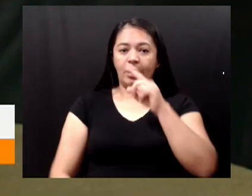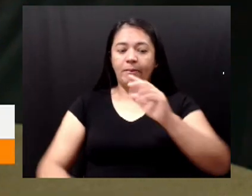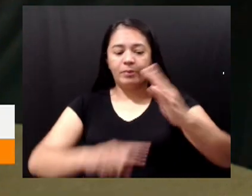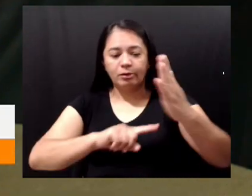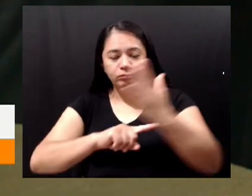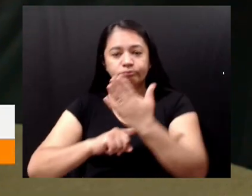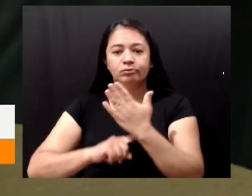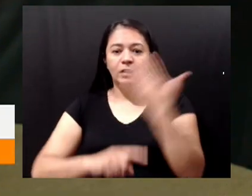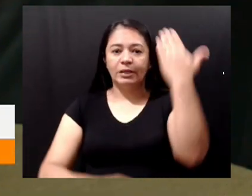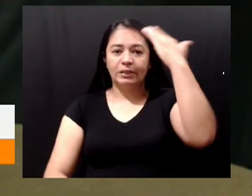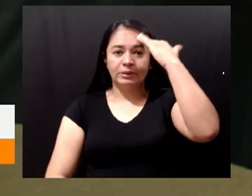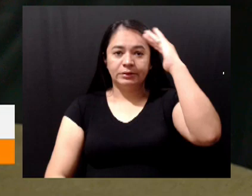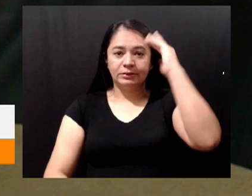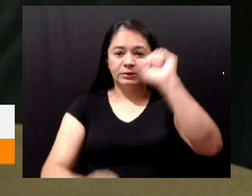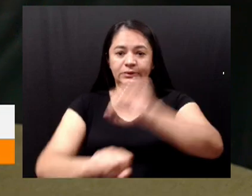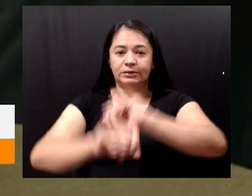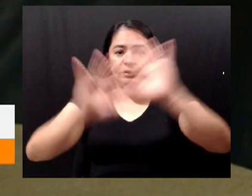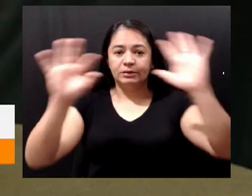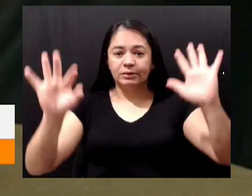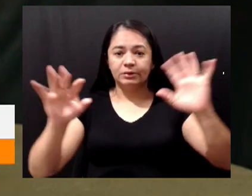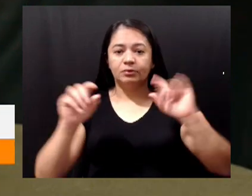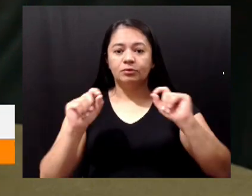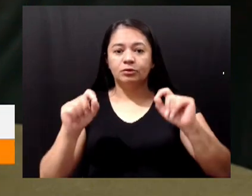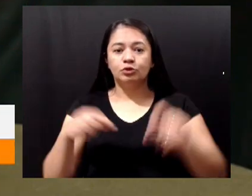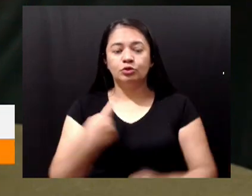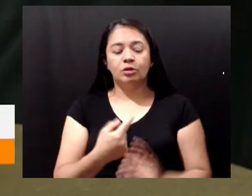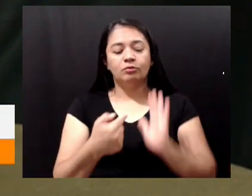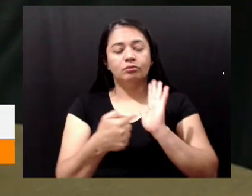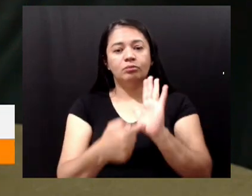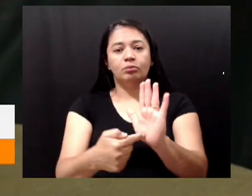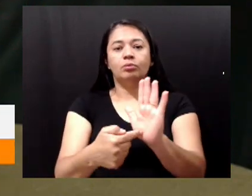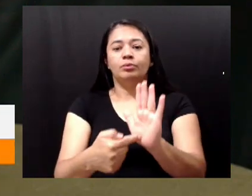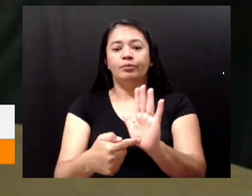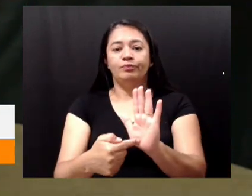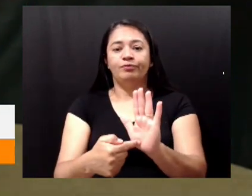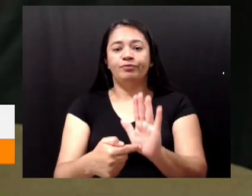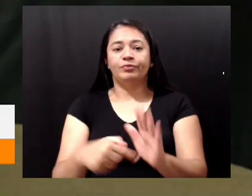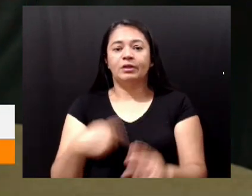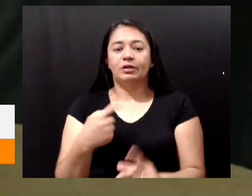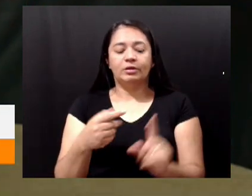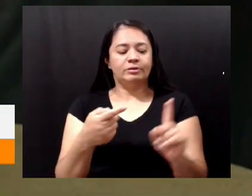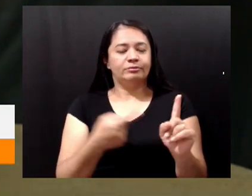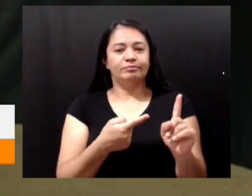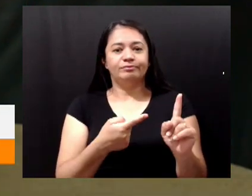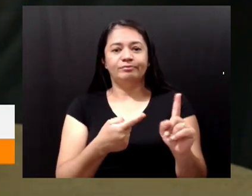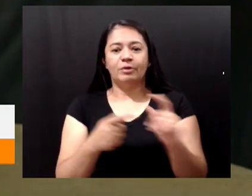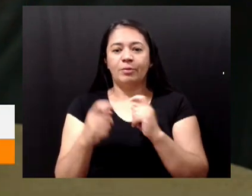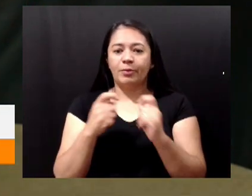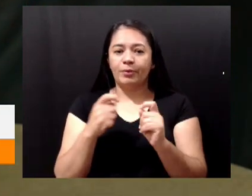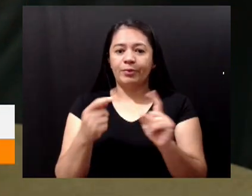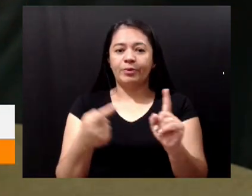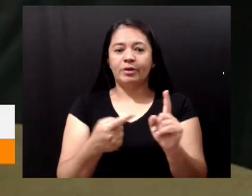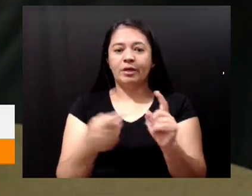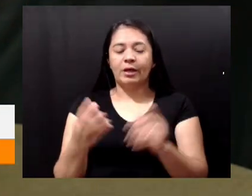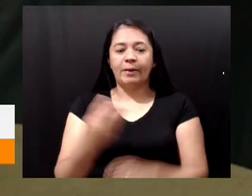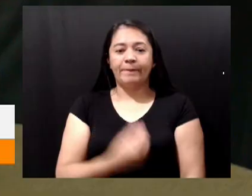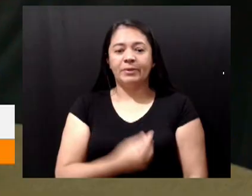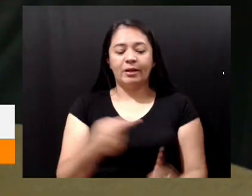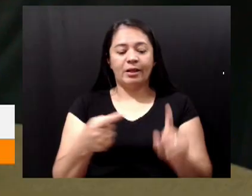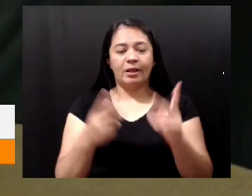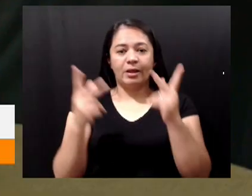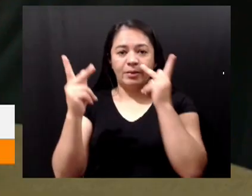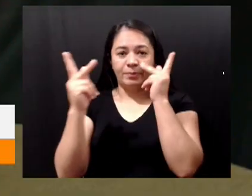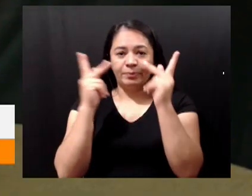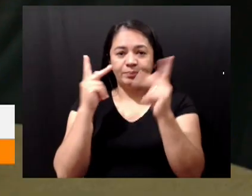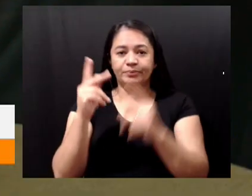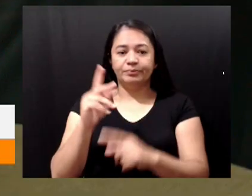de automedicação, vamos apresentar a nossa entrevistada que está aqui com a gente no estúdio, ao vivo, a psiquiatra Karina Barbi. Ela